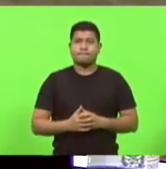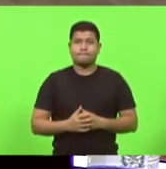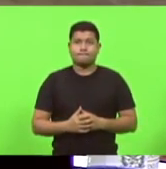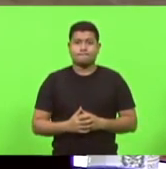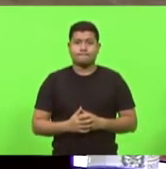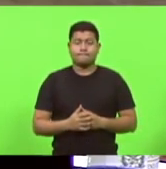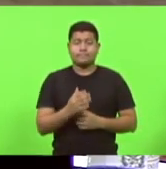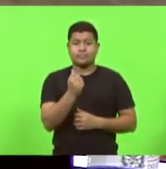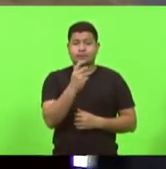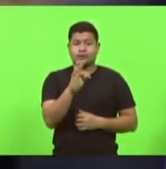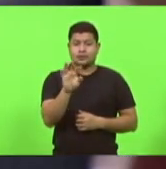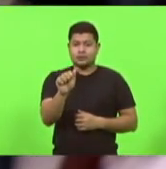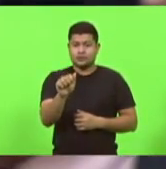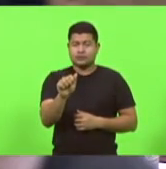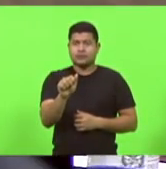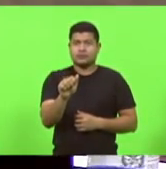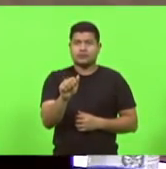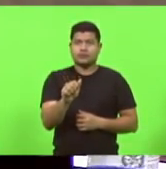Ata da